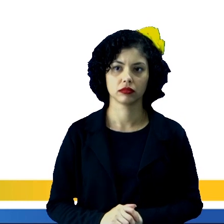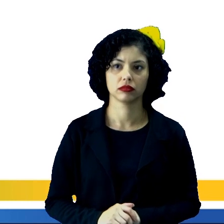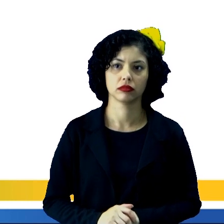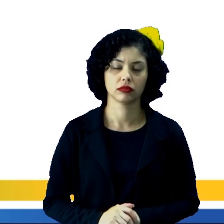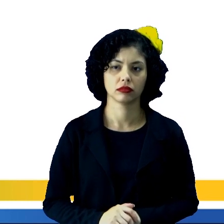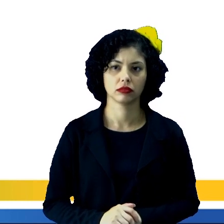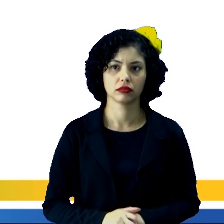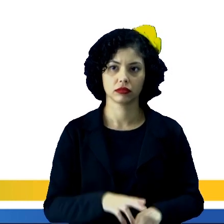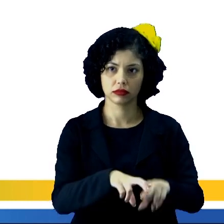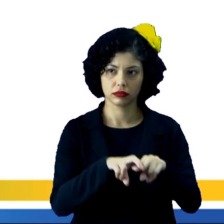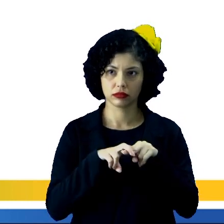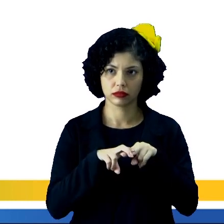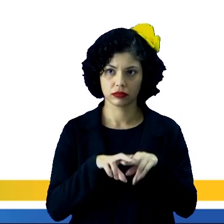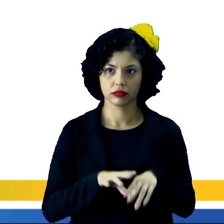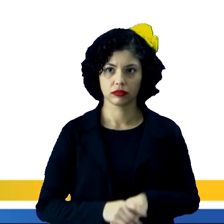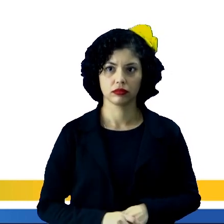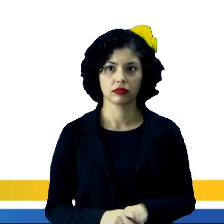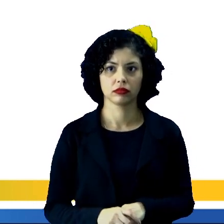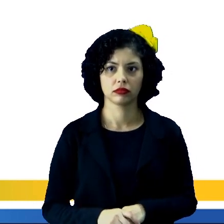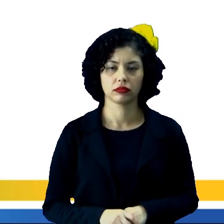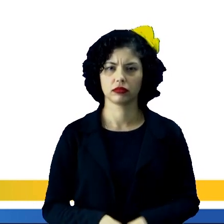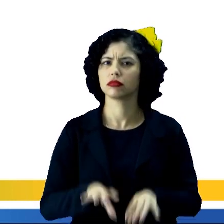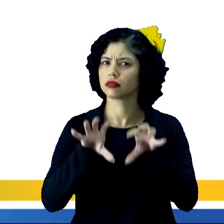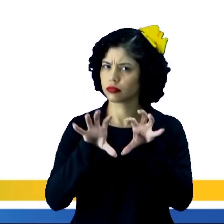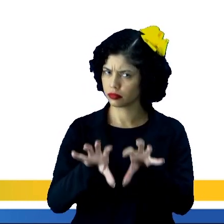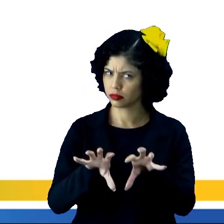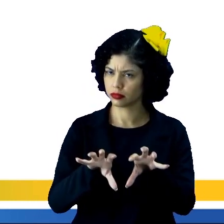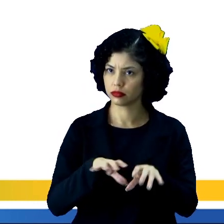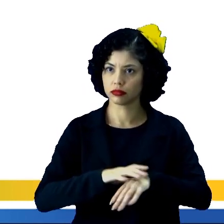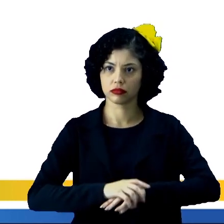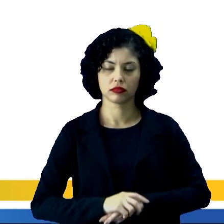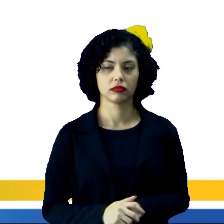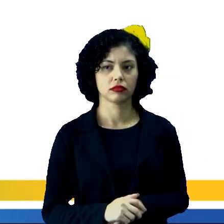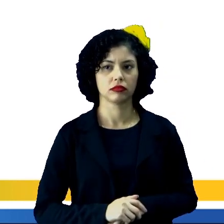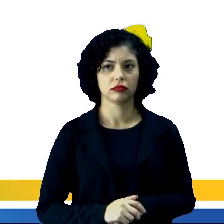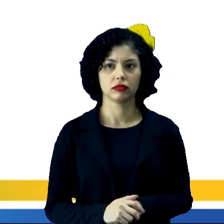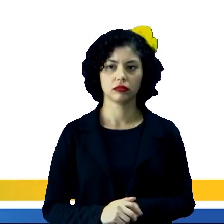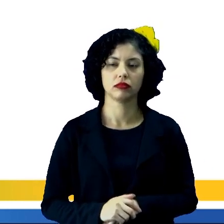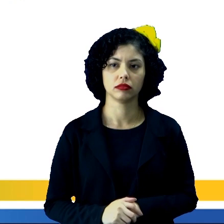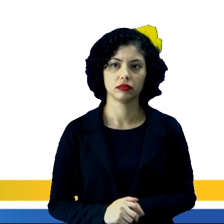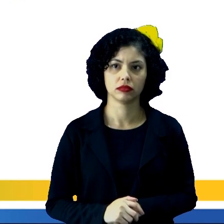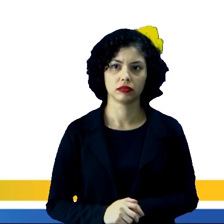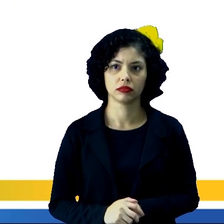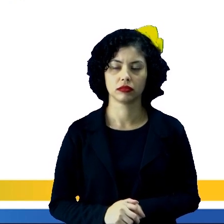consequentemente, so, por isso, e thus, assim.